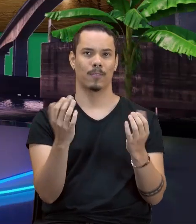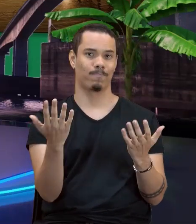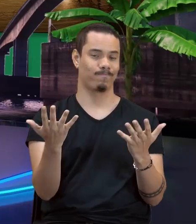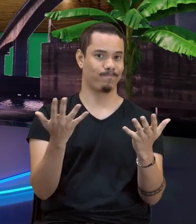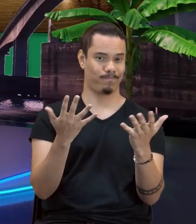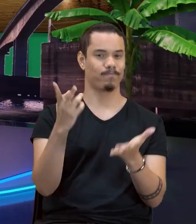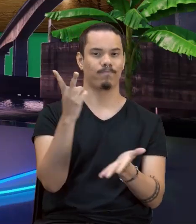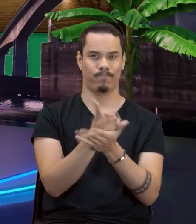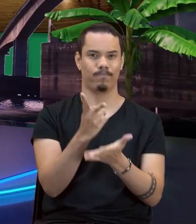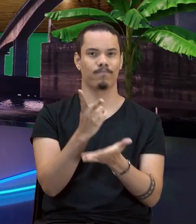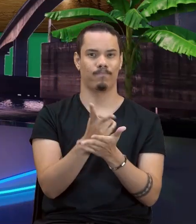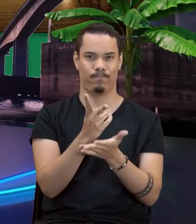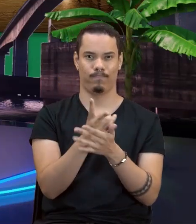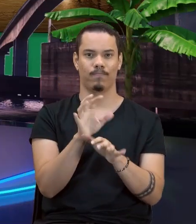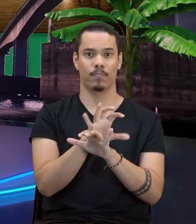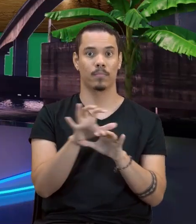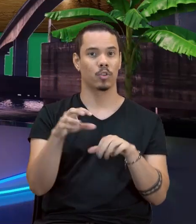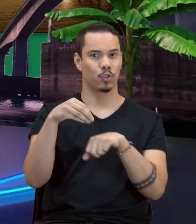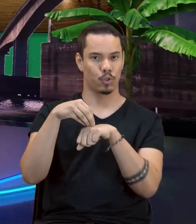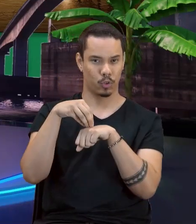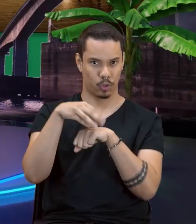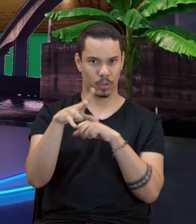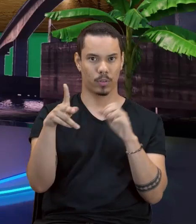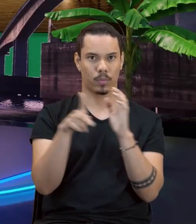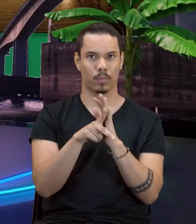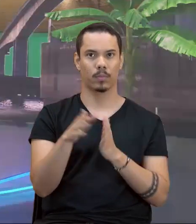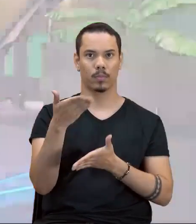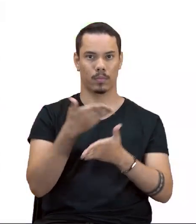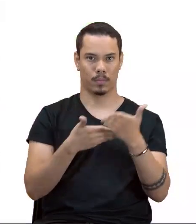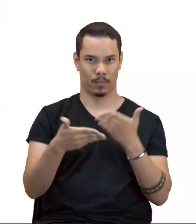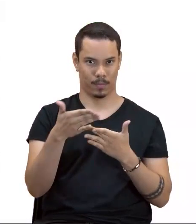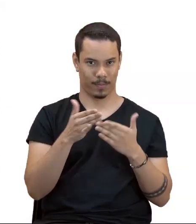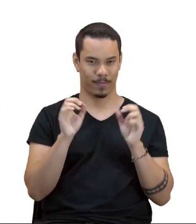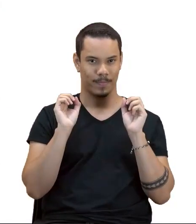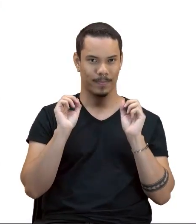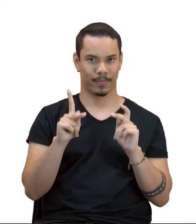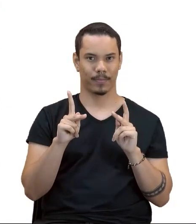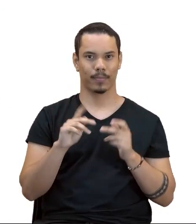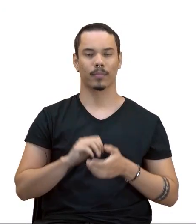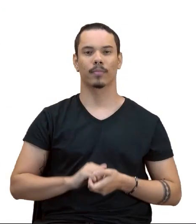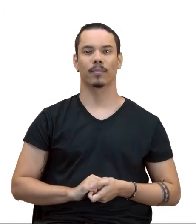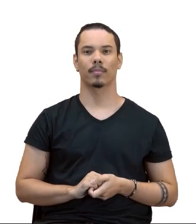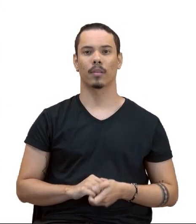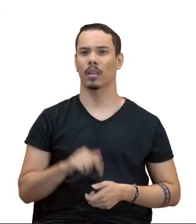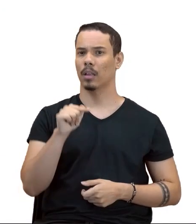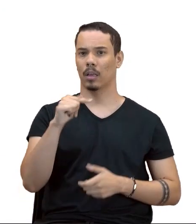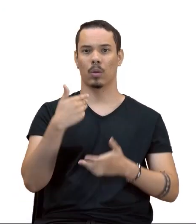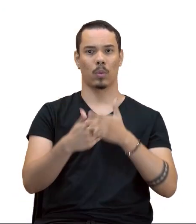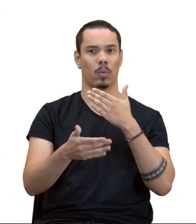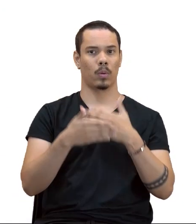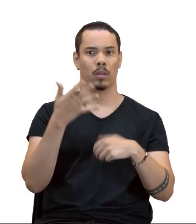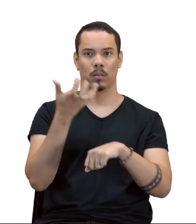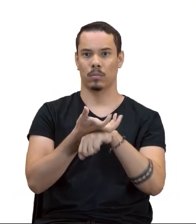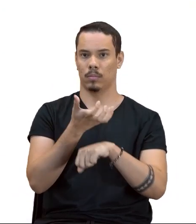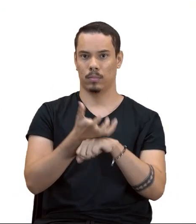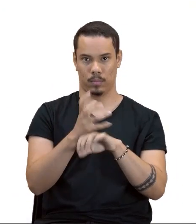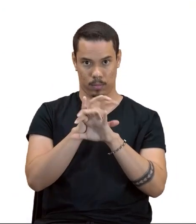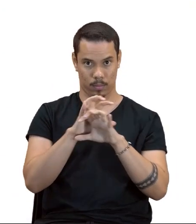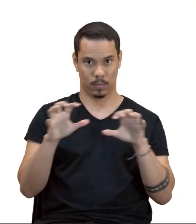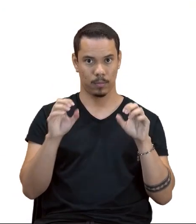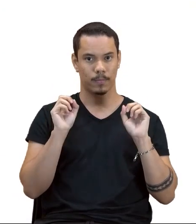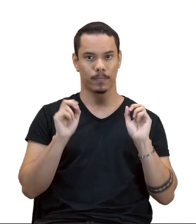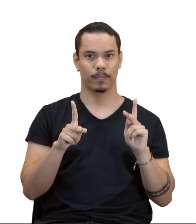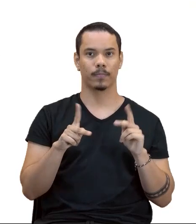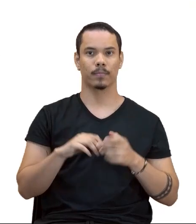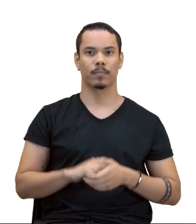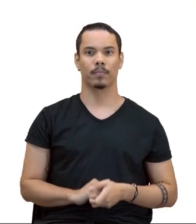desconfie, beleza? Essa é a dica da mediação para vocês, professor de geografia. Isso para qualquer disciplina, né? Com certeza.